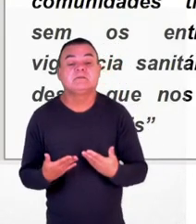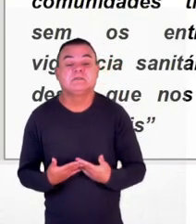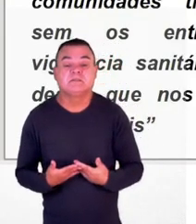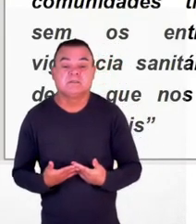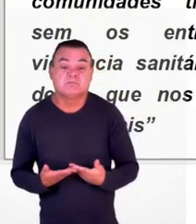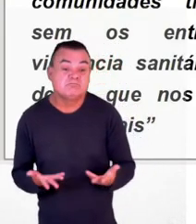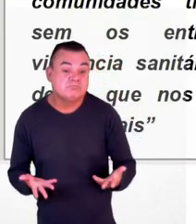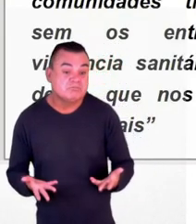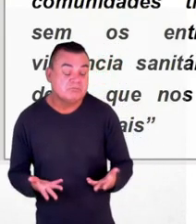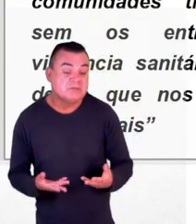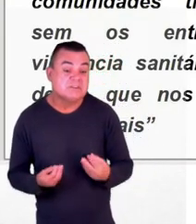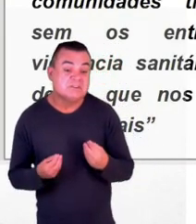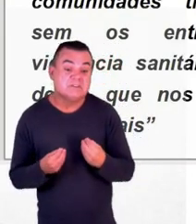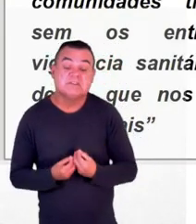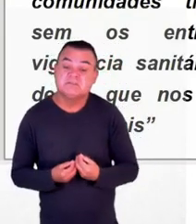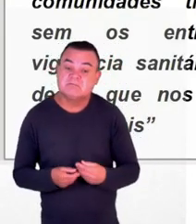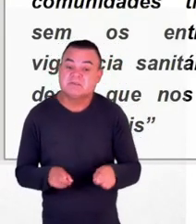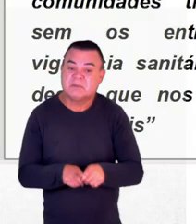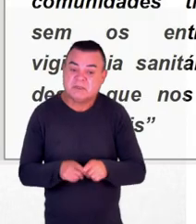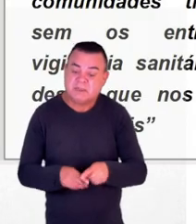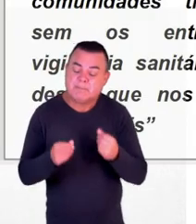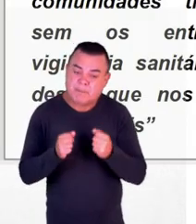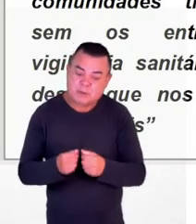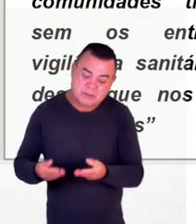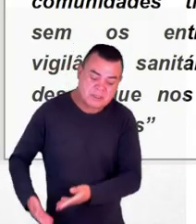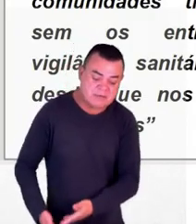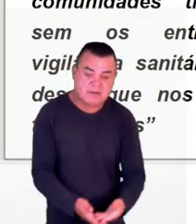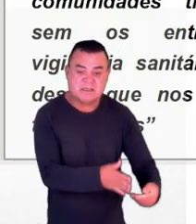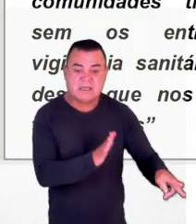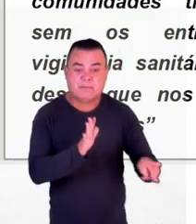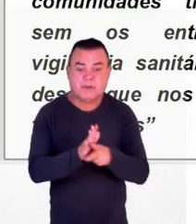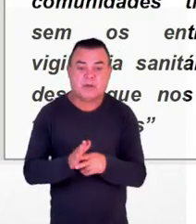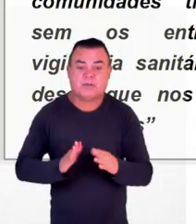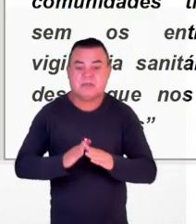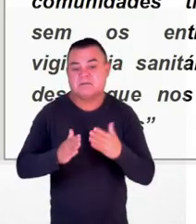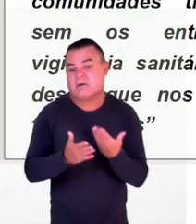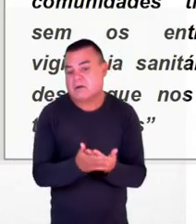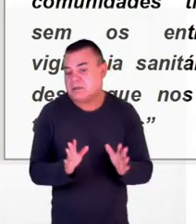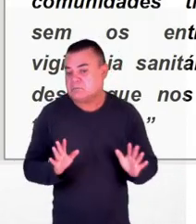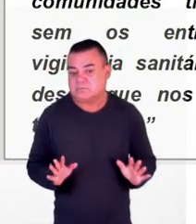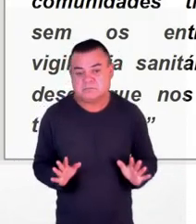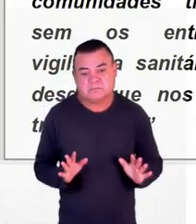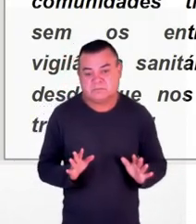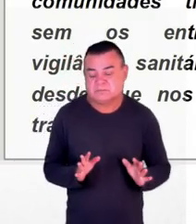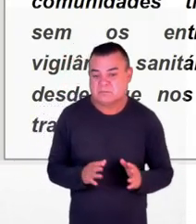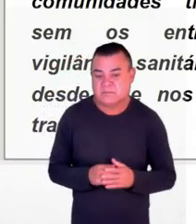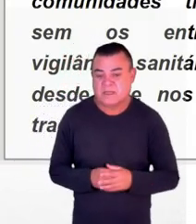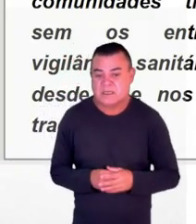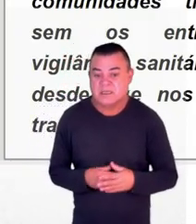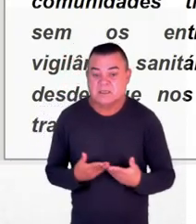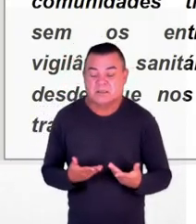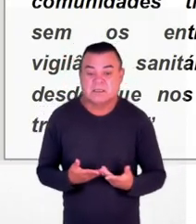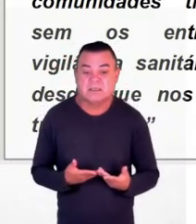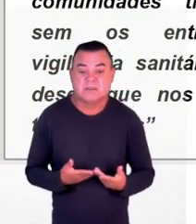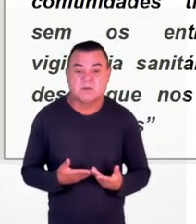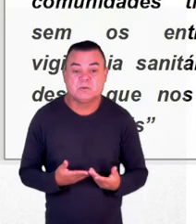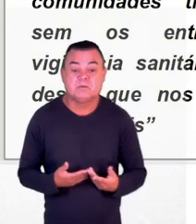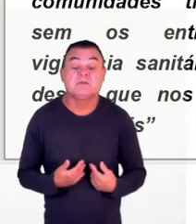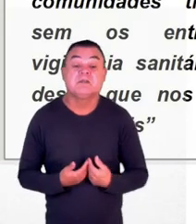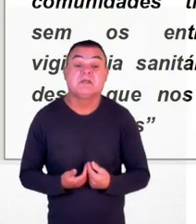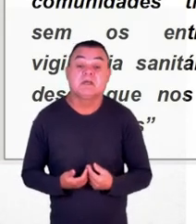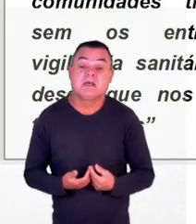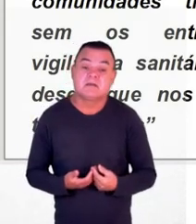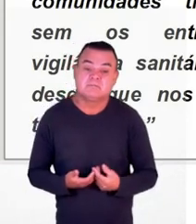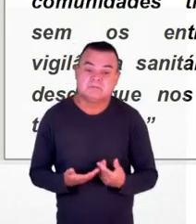estado e entregar na sua própria escolinha prisa nem levar pra sede Municipal e entrega lá mesmo né você economiza gera menos custo